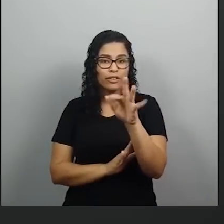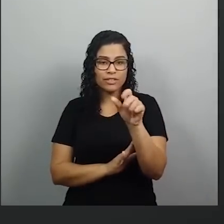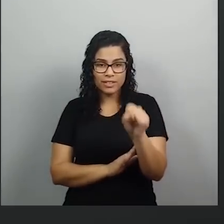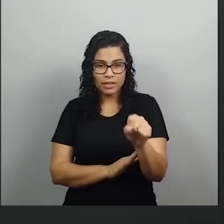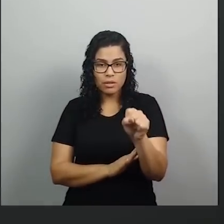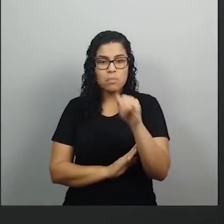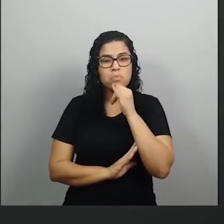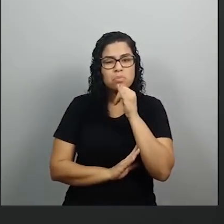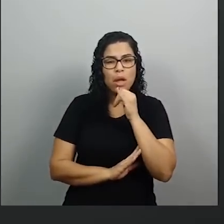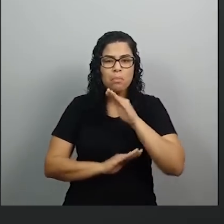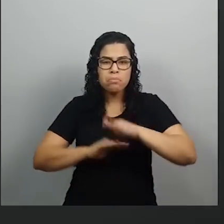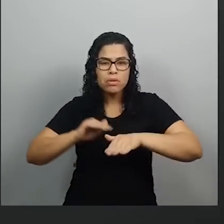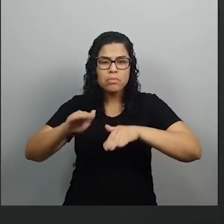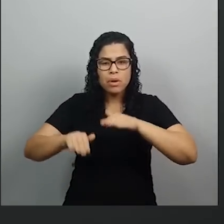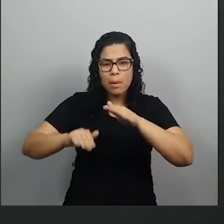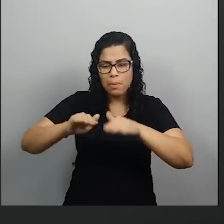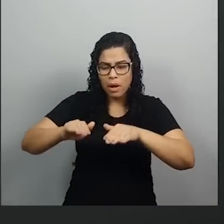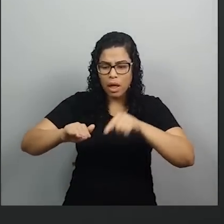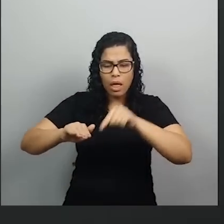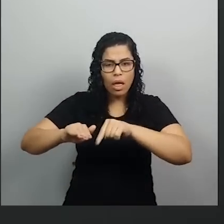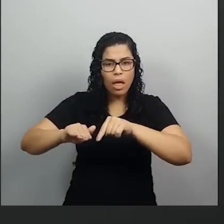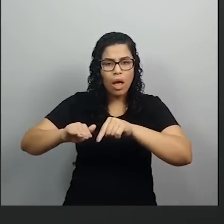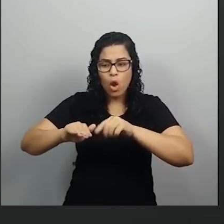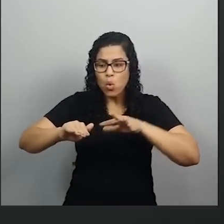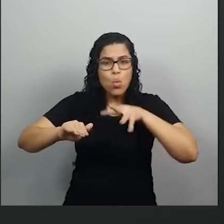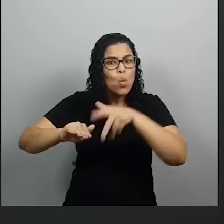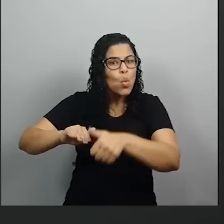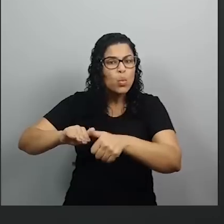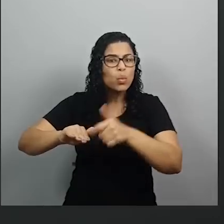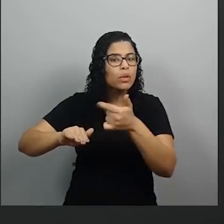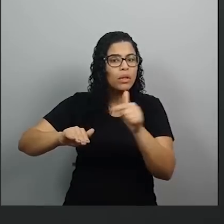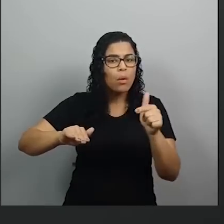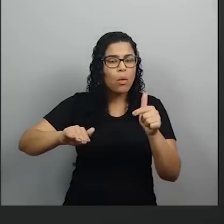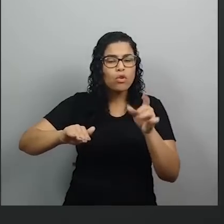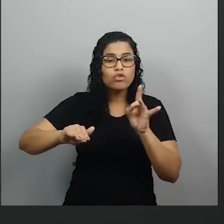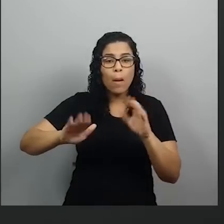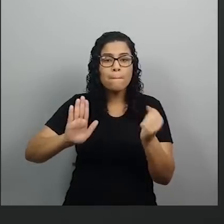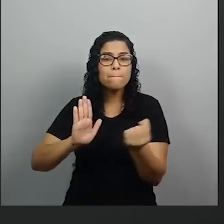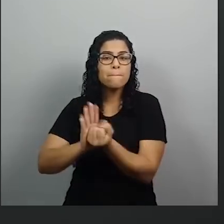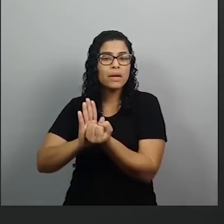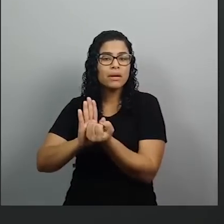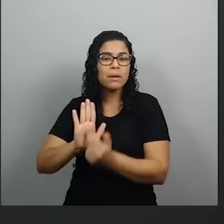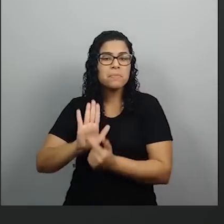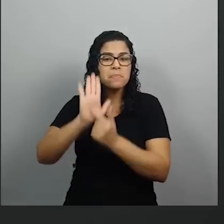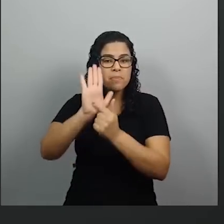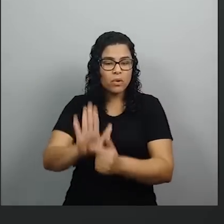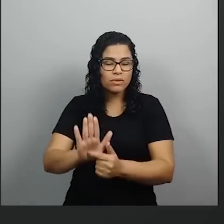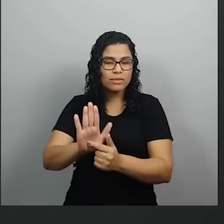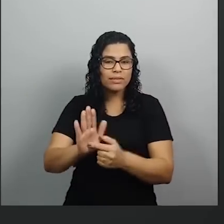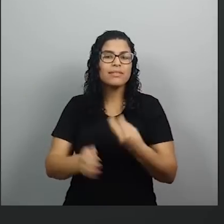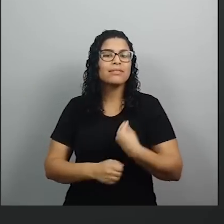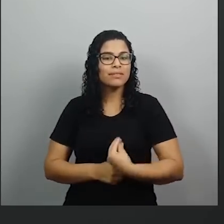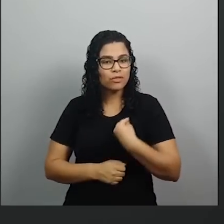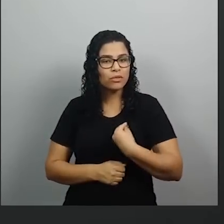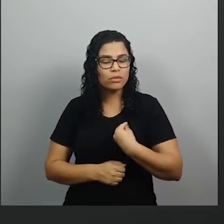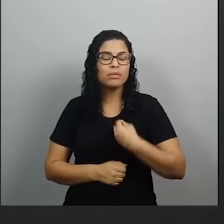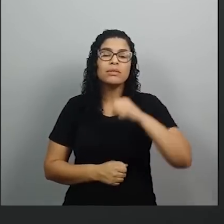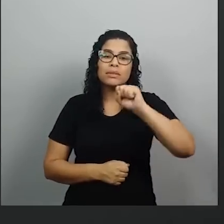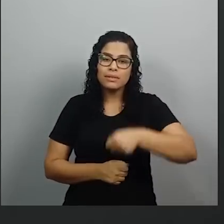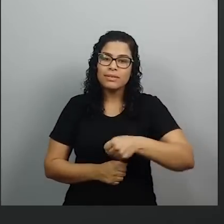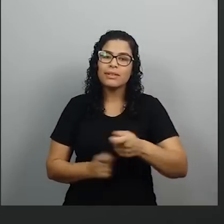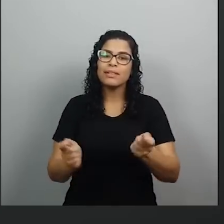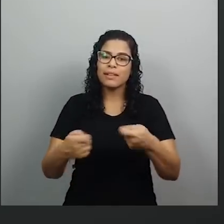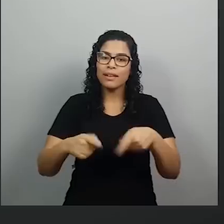pegada, algo que sobrou que não é o indivíduo todo. Eu tenho ali só uma marca. Isso é válido? É válido. E